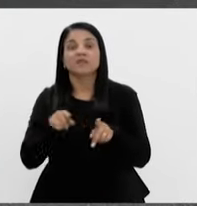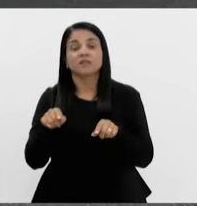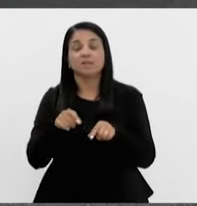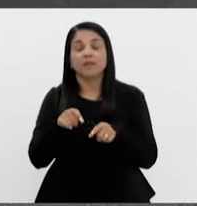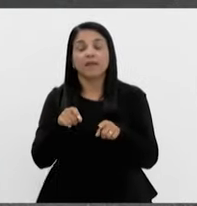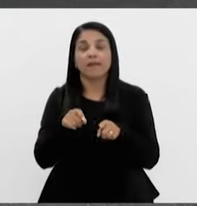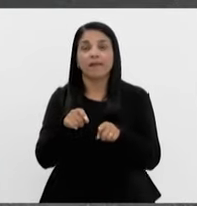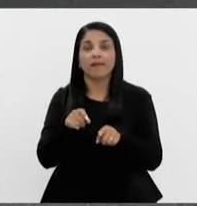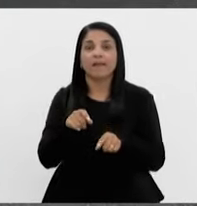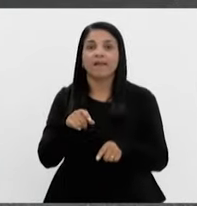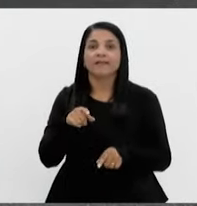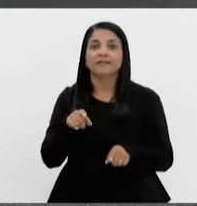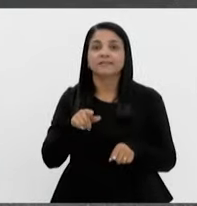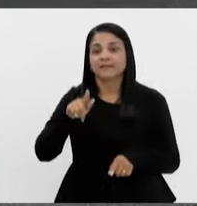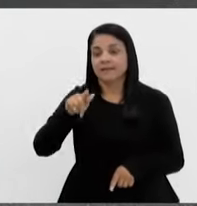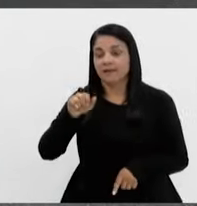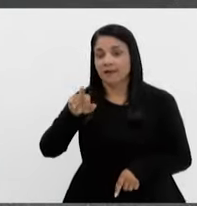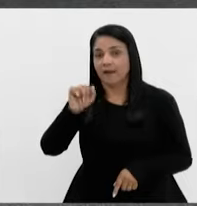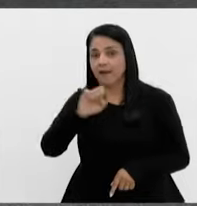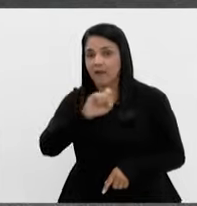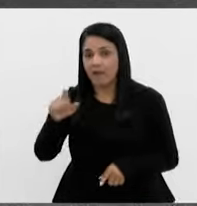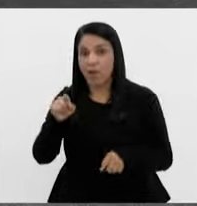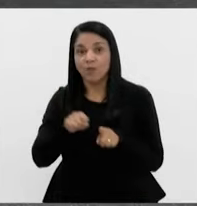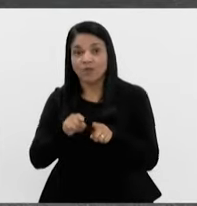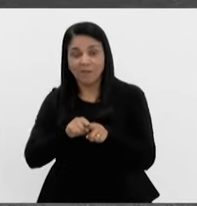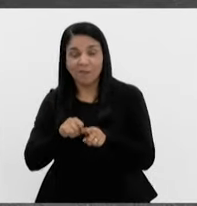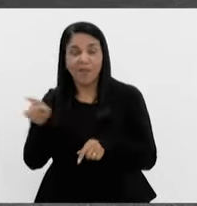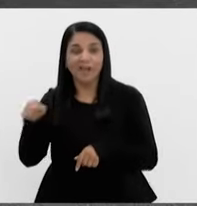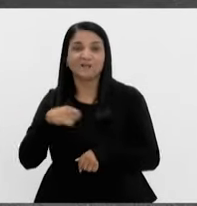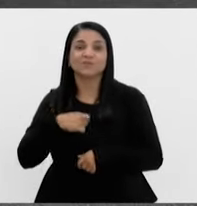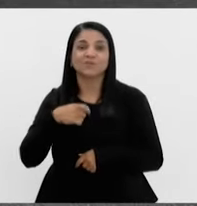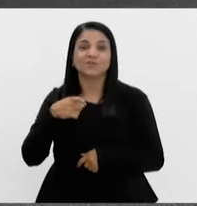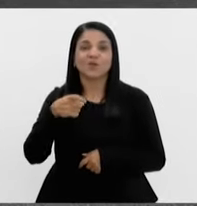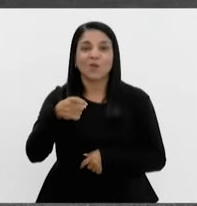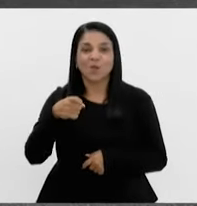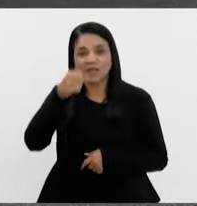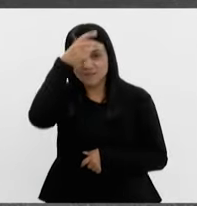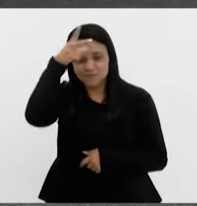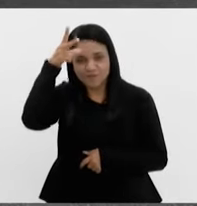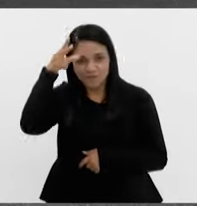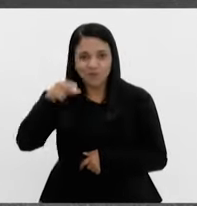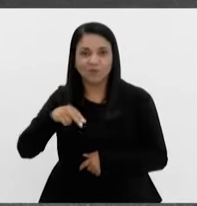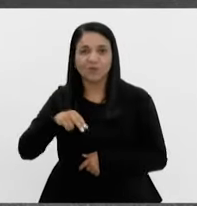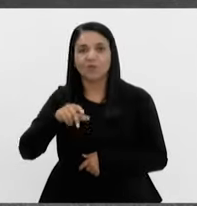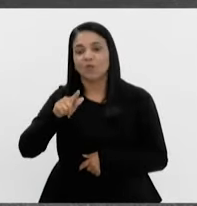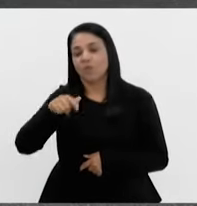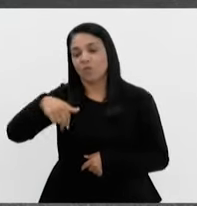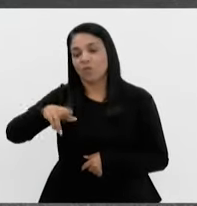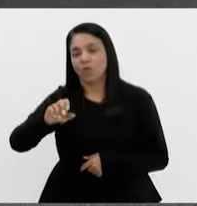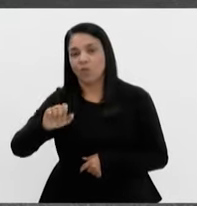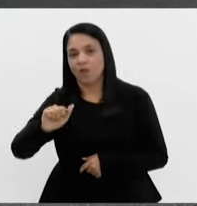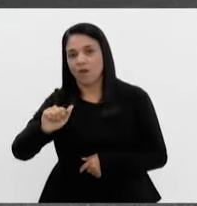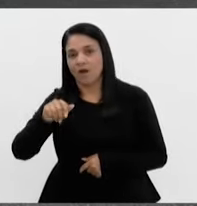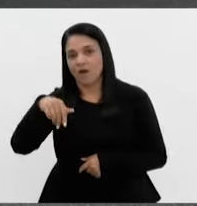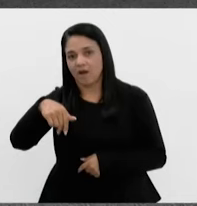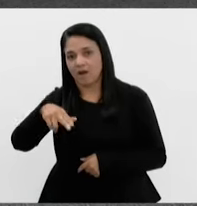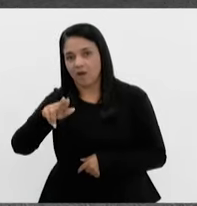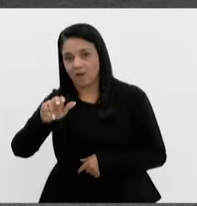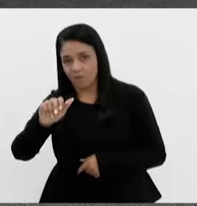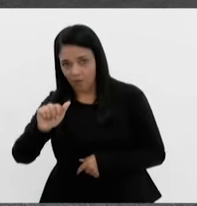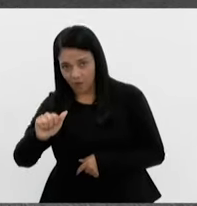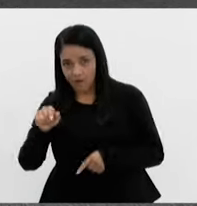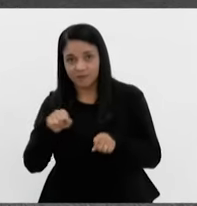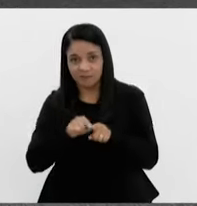Siqueira vulgo quaquá essa figura folclórica E aí Rodrigo Amorin todo mundo tem acompanhado os noticiários